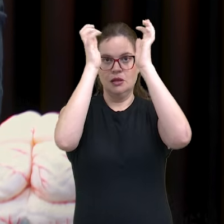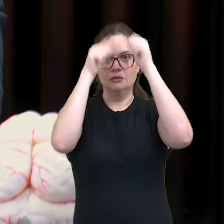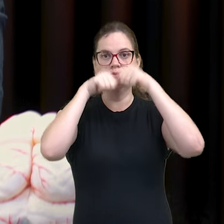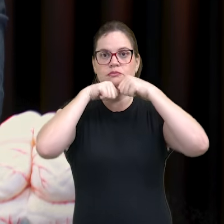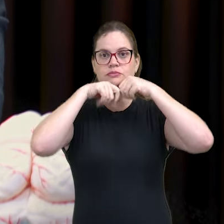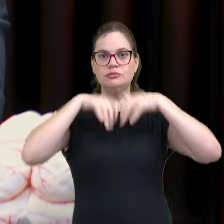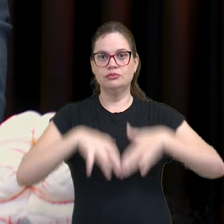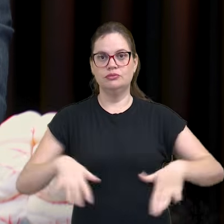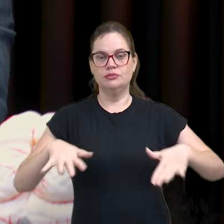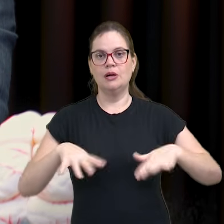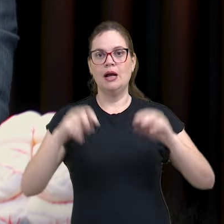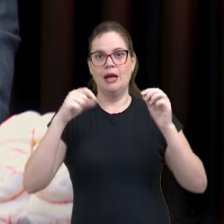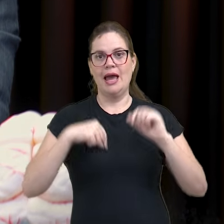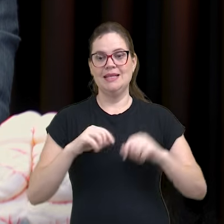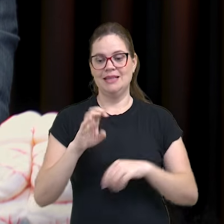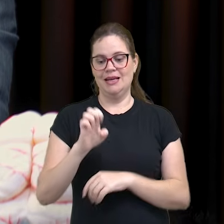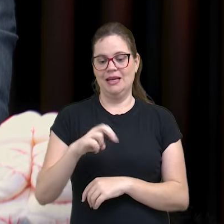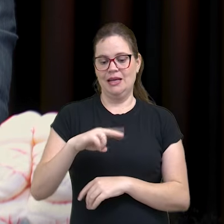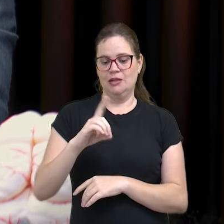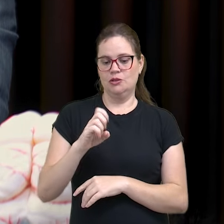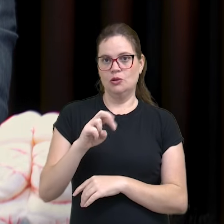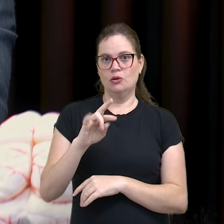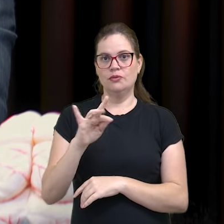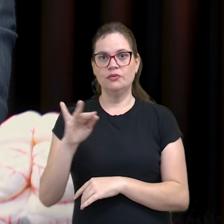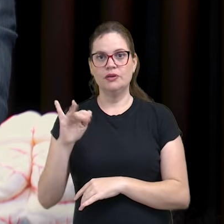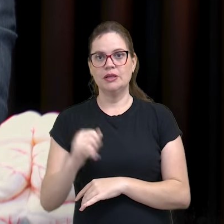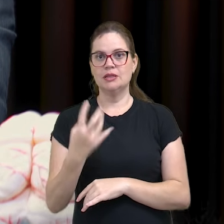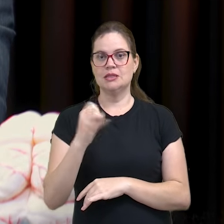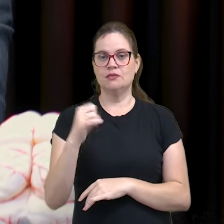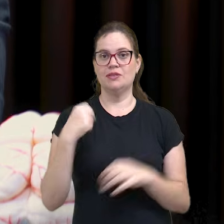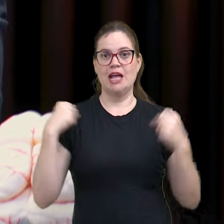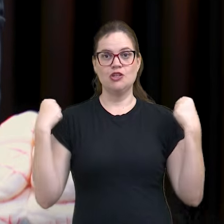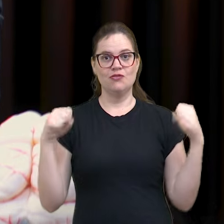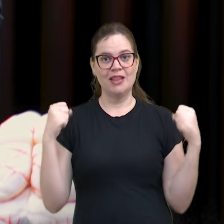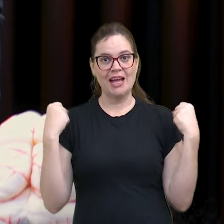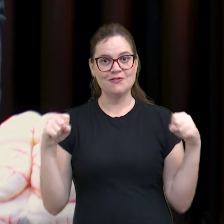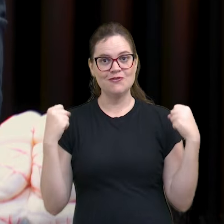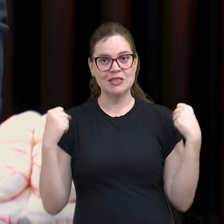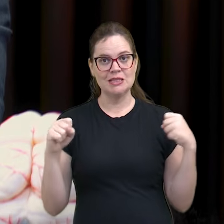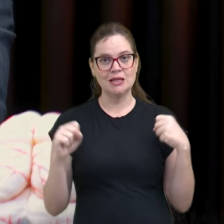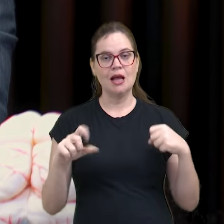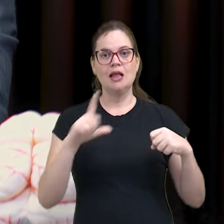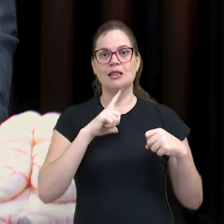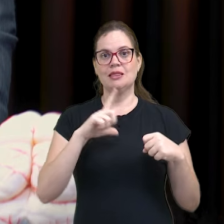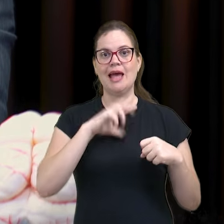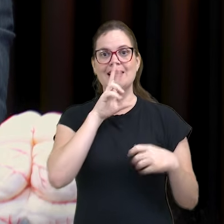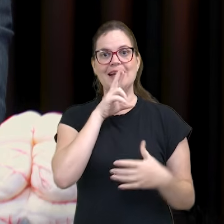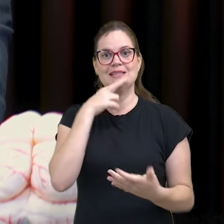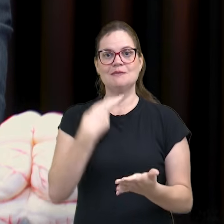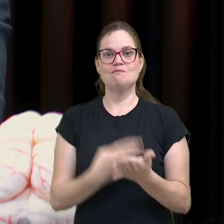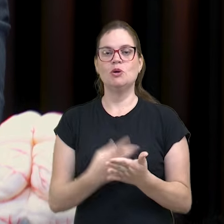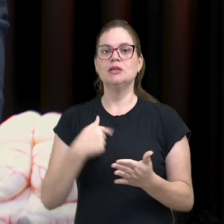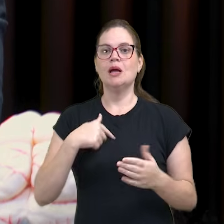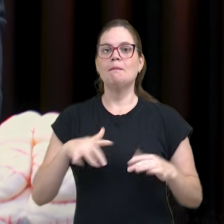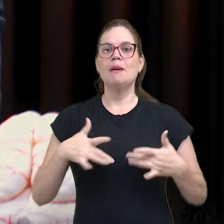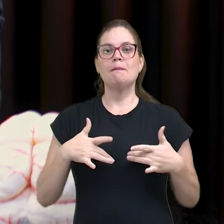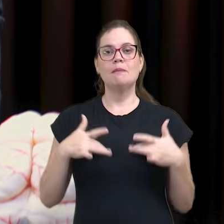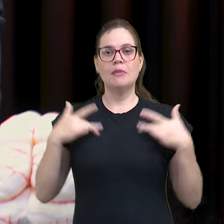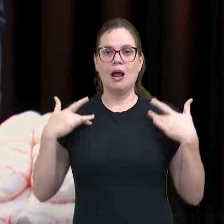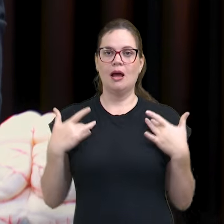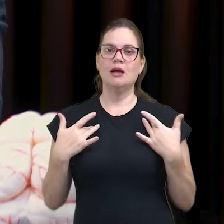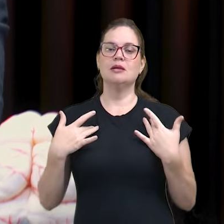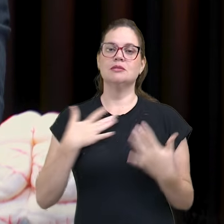e, em resposta, então ela acontece como resposta quando você tem atividades